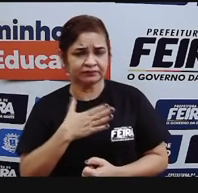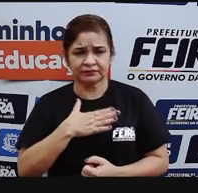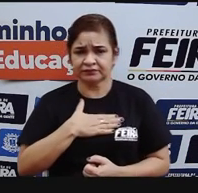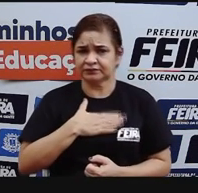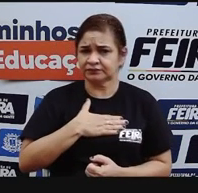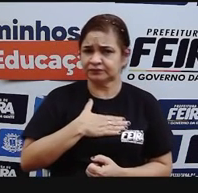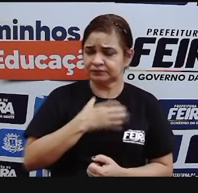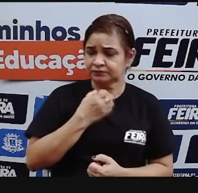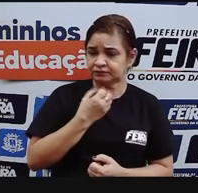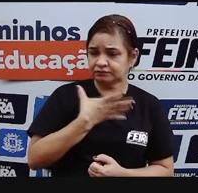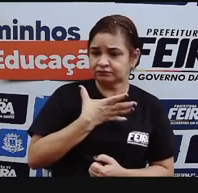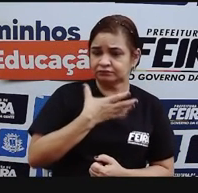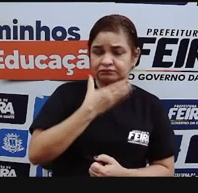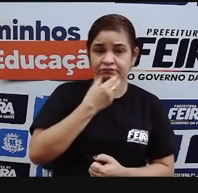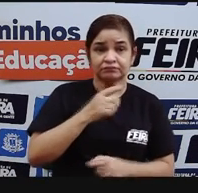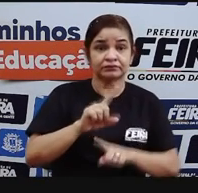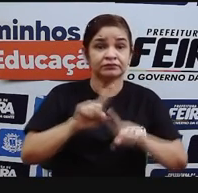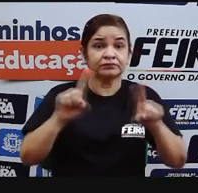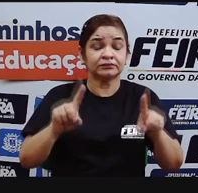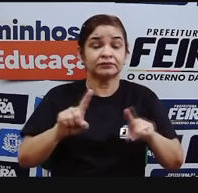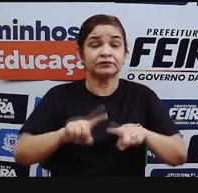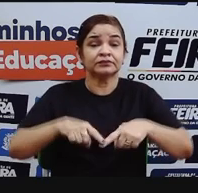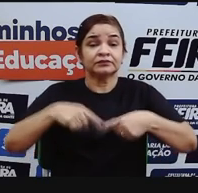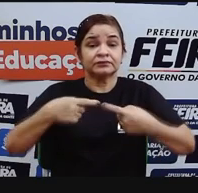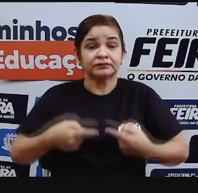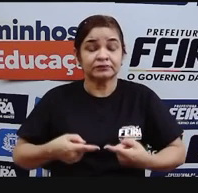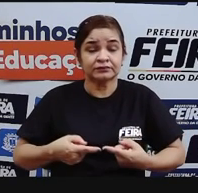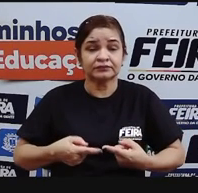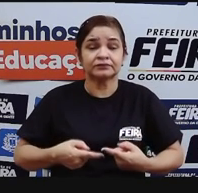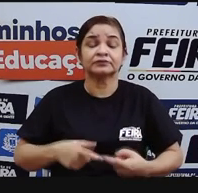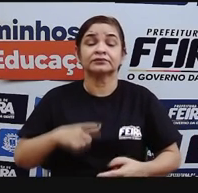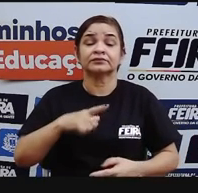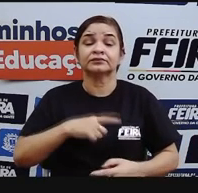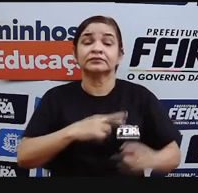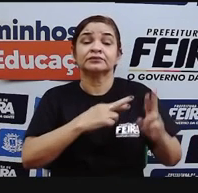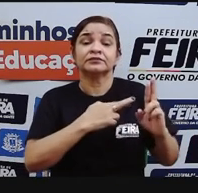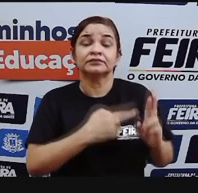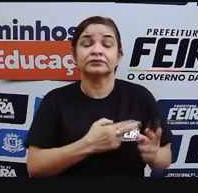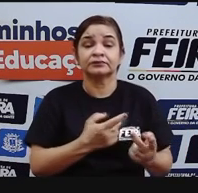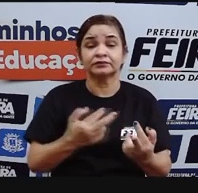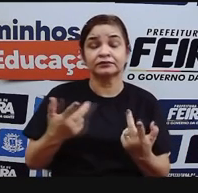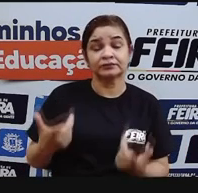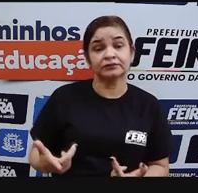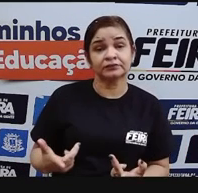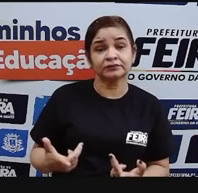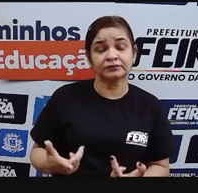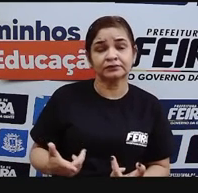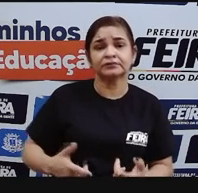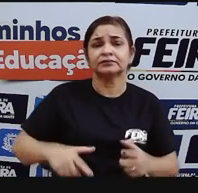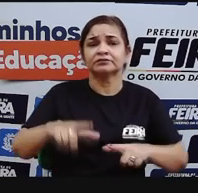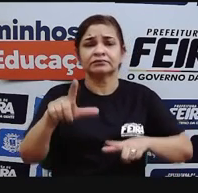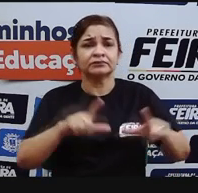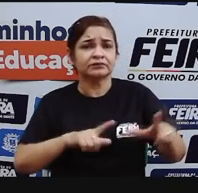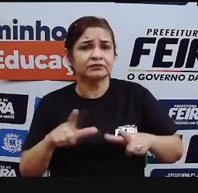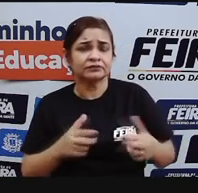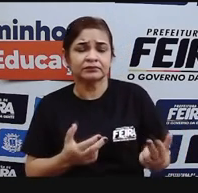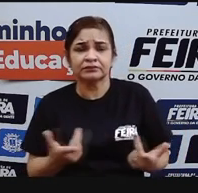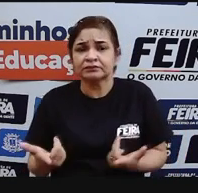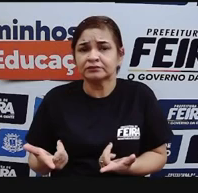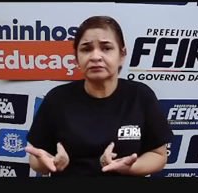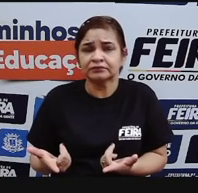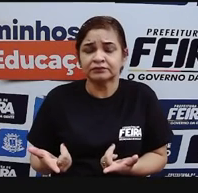pelo contrário, é para ter acesso ao mesmo respeito, a mesma dignidade e a mesma igualdade